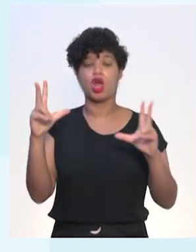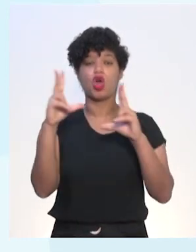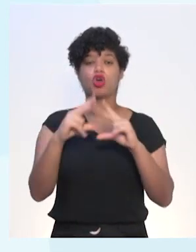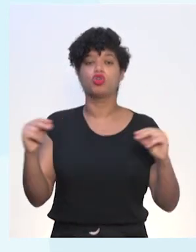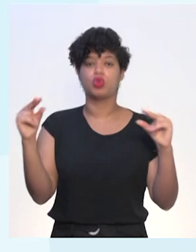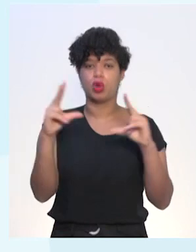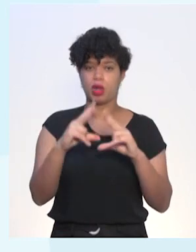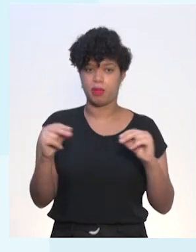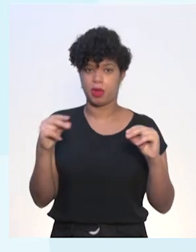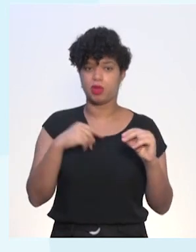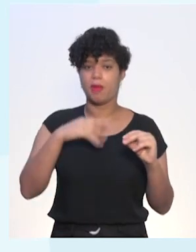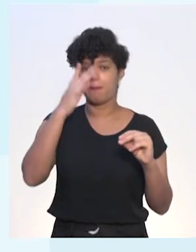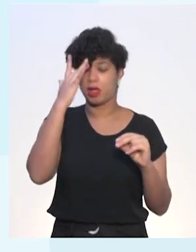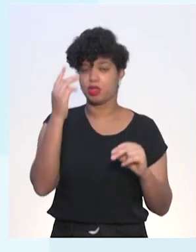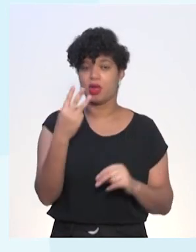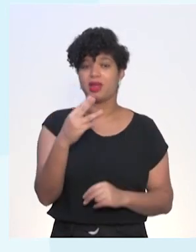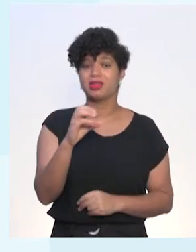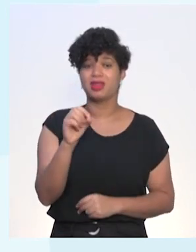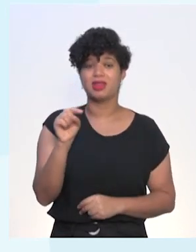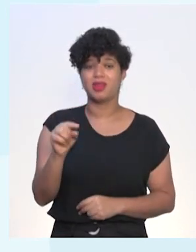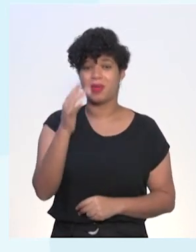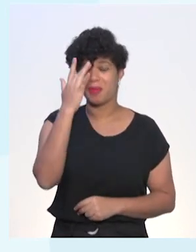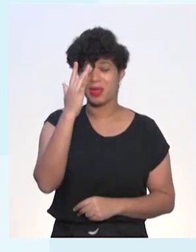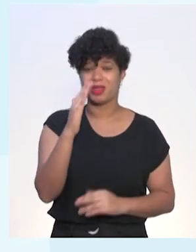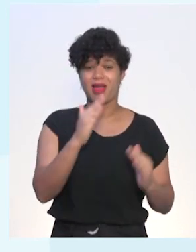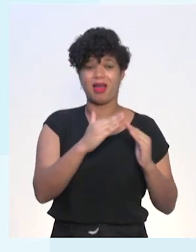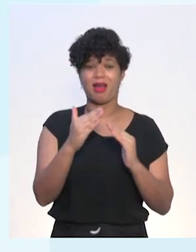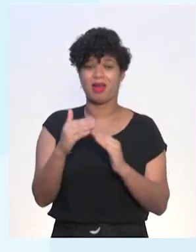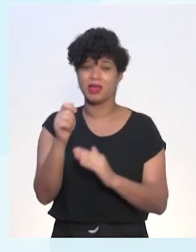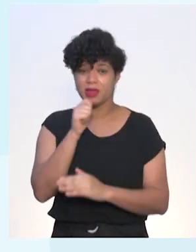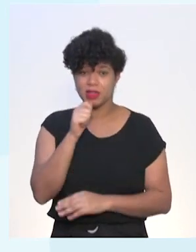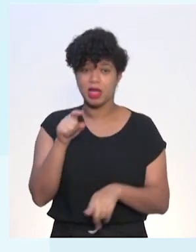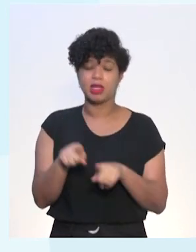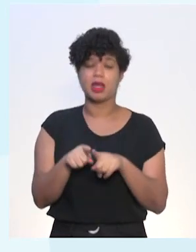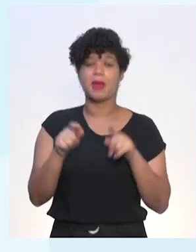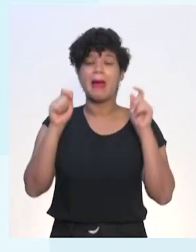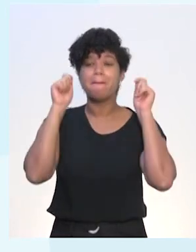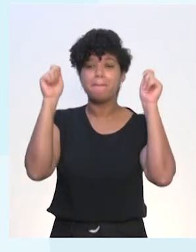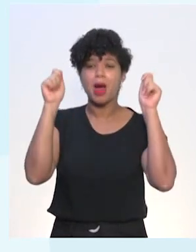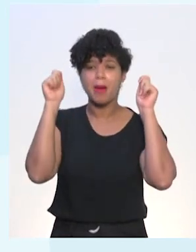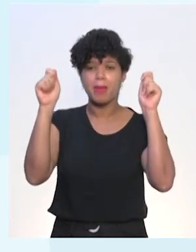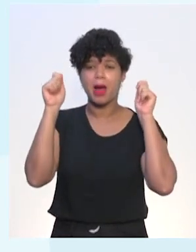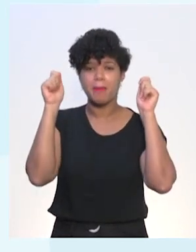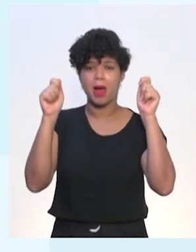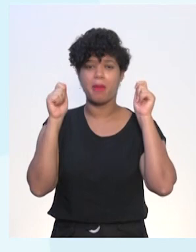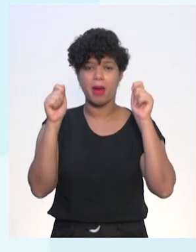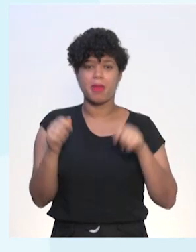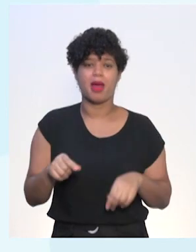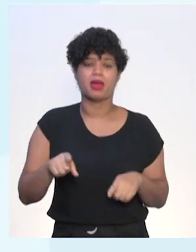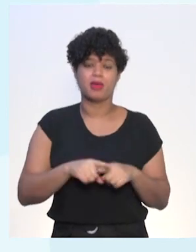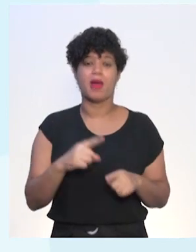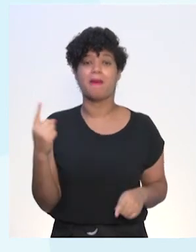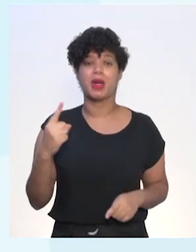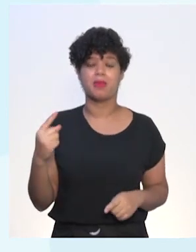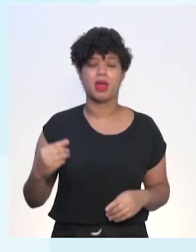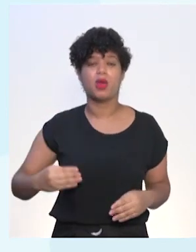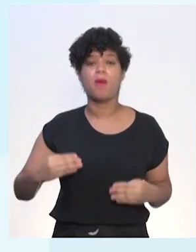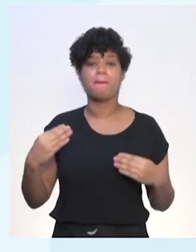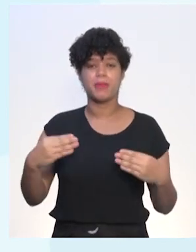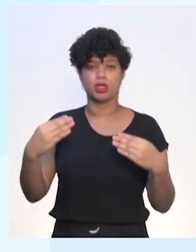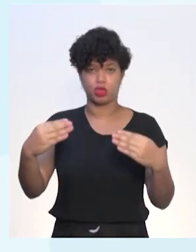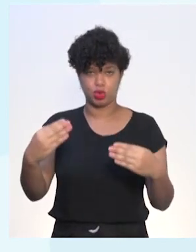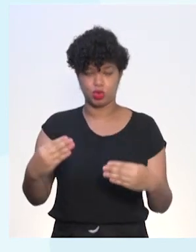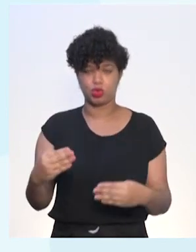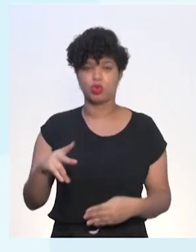incidente deixou 300 mil desabrigados levou a protestos da população EA renúncia do primeiro-ministro do país